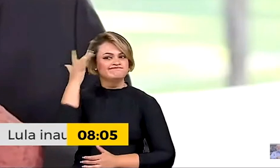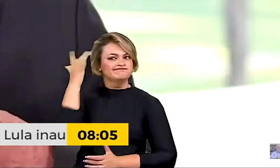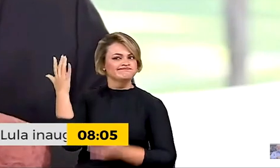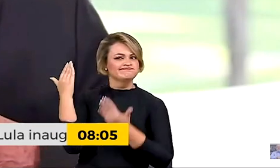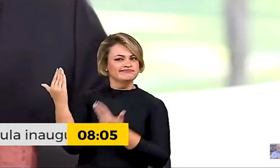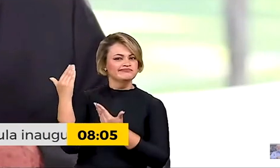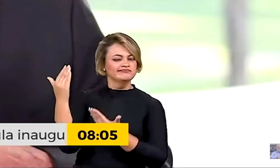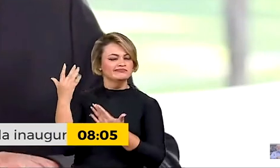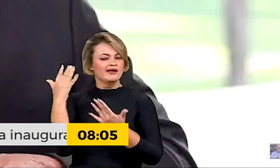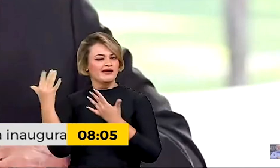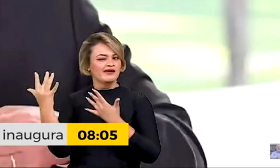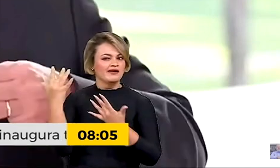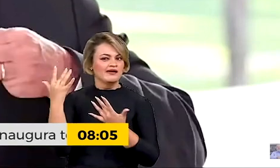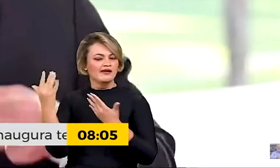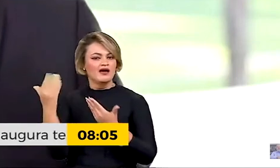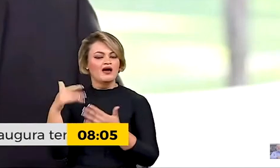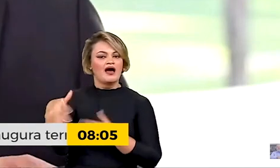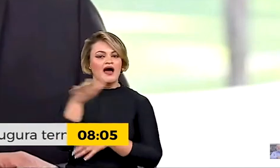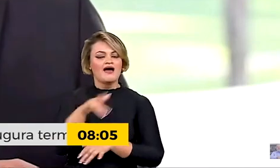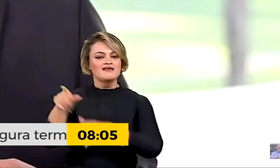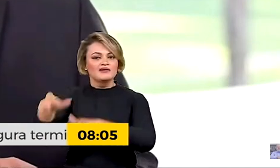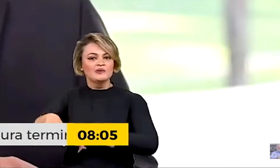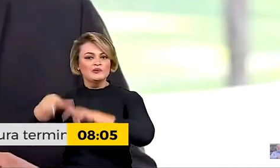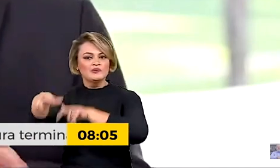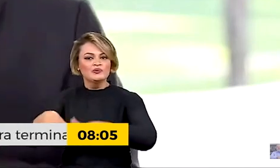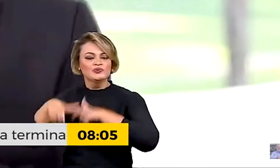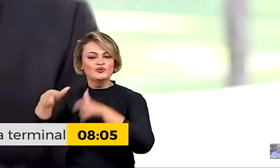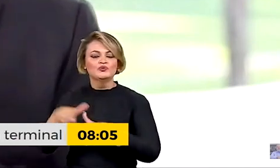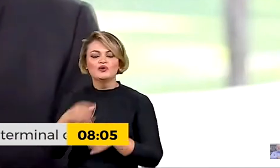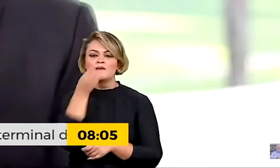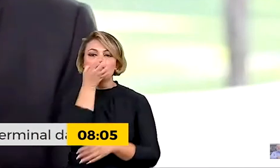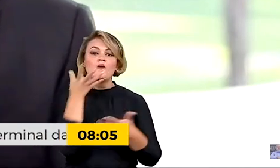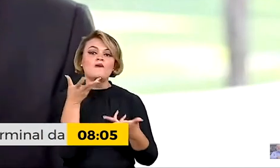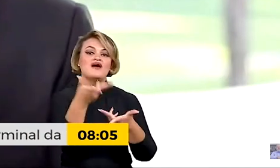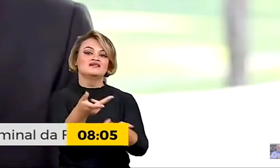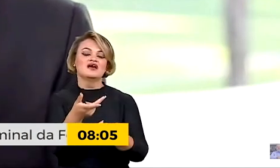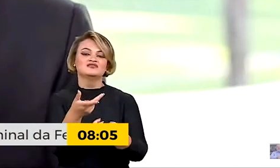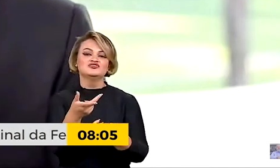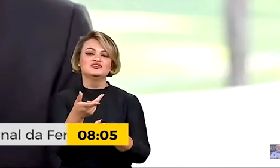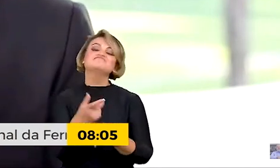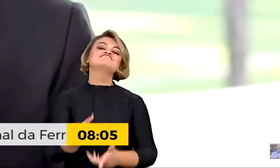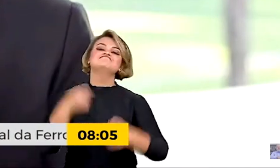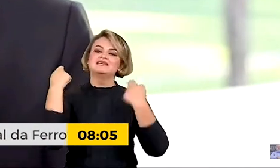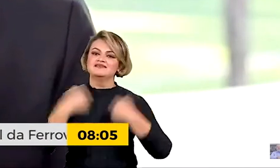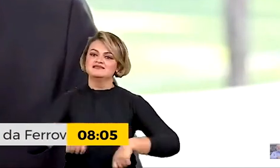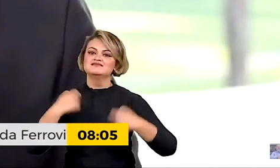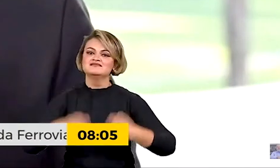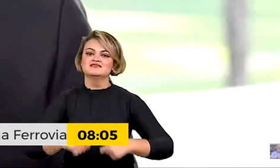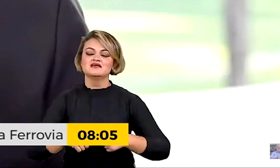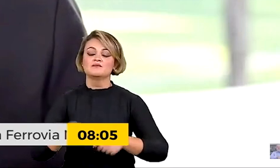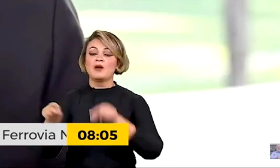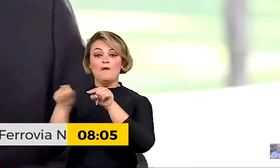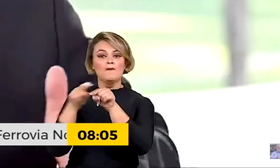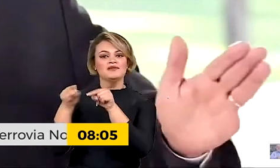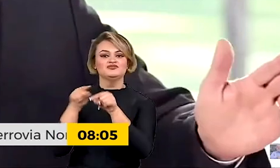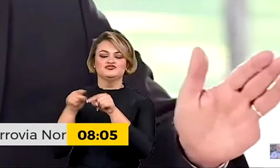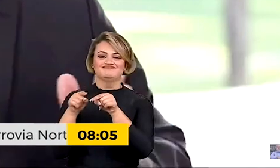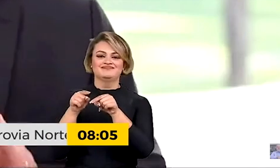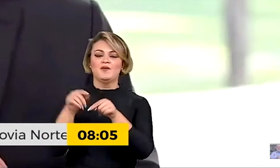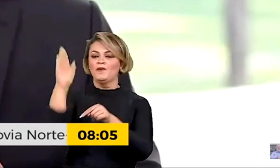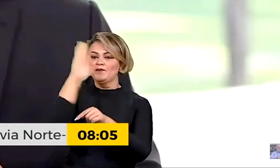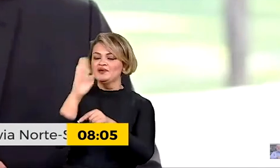cuidar da Agricultura sabe de boa qualidade é uma necessidade competitiva do Brasil para China